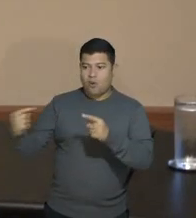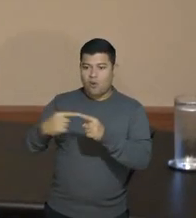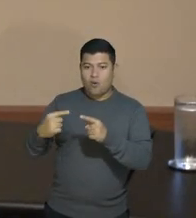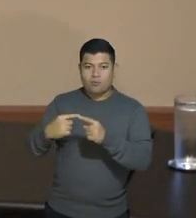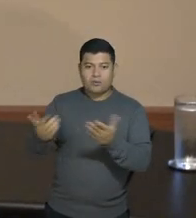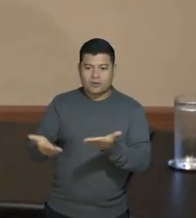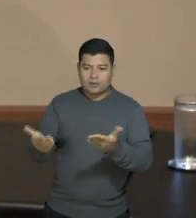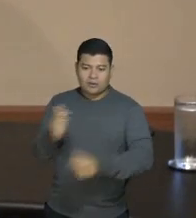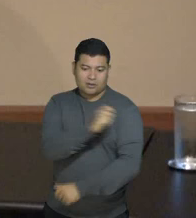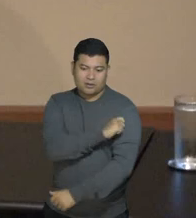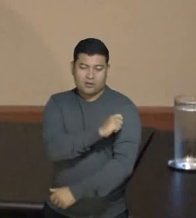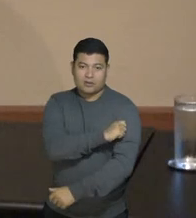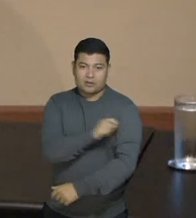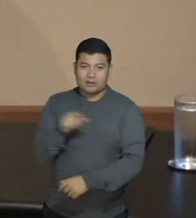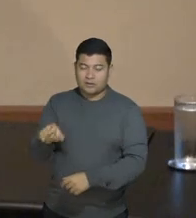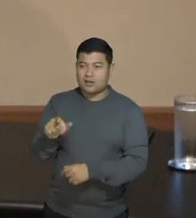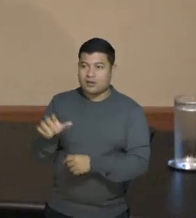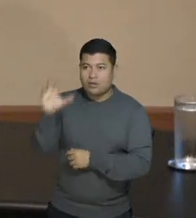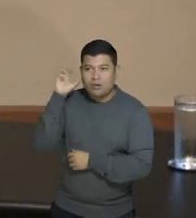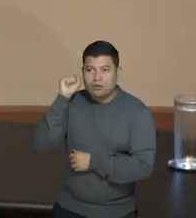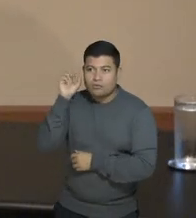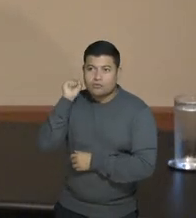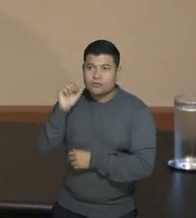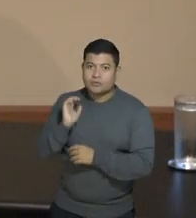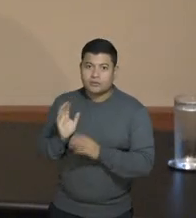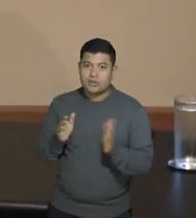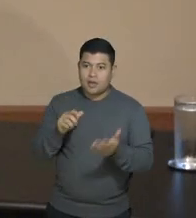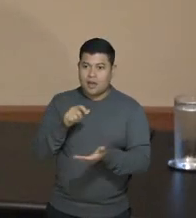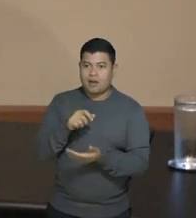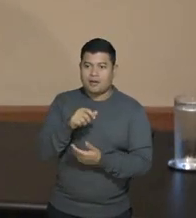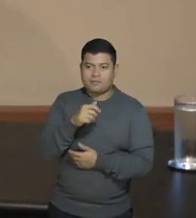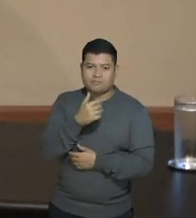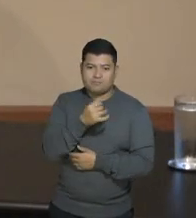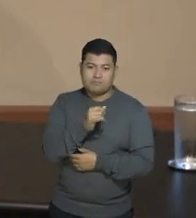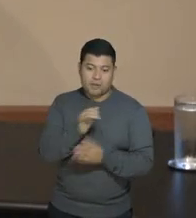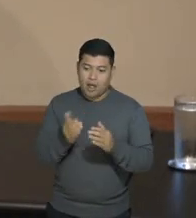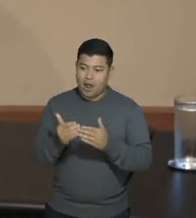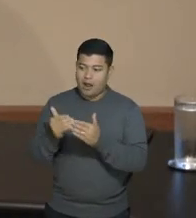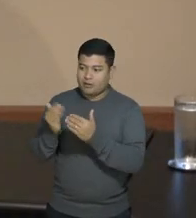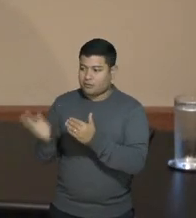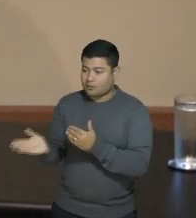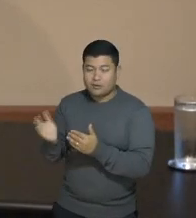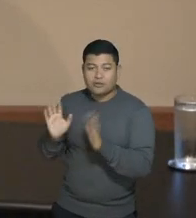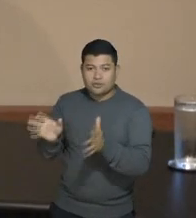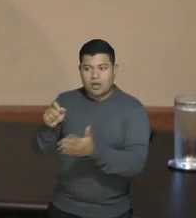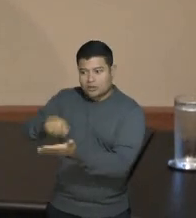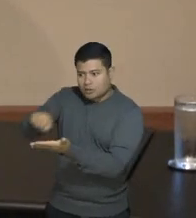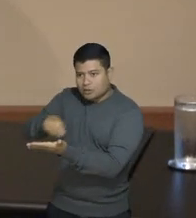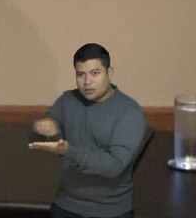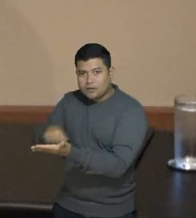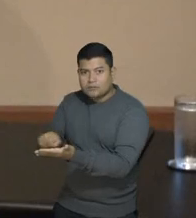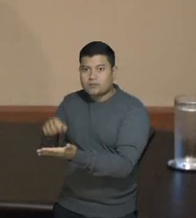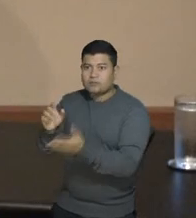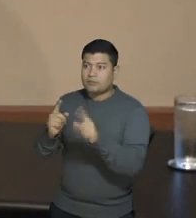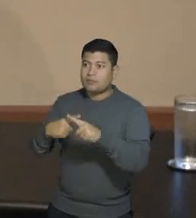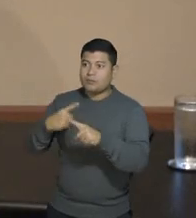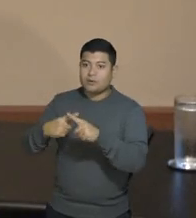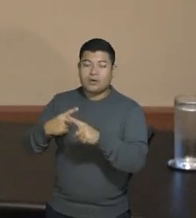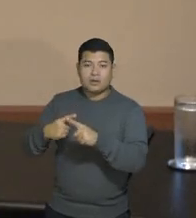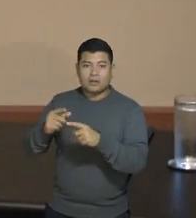professor. A Maria já escutou, já está escrevendo. A Joana? Ah,